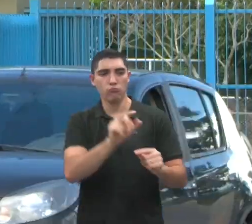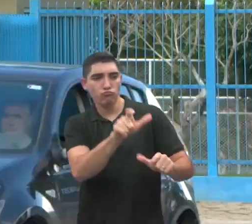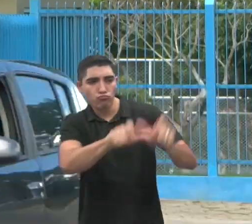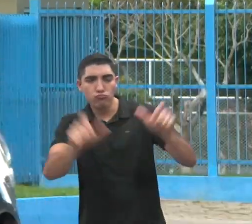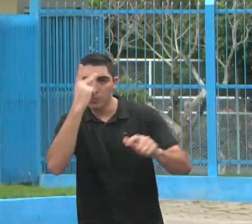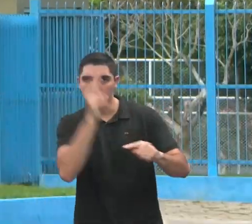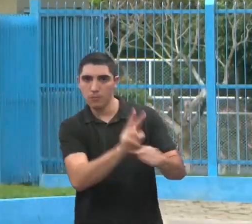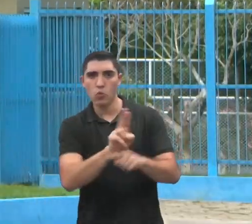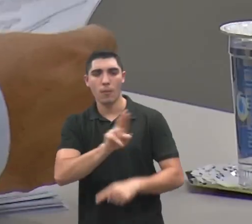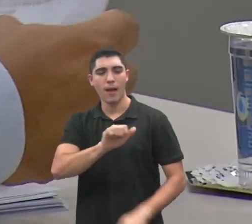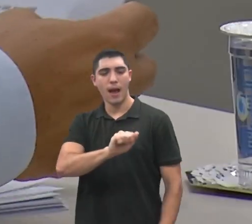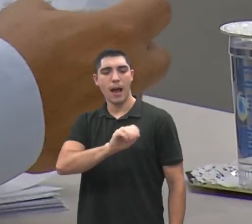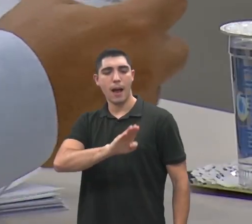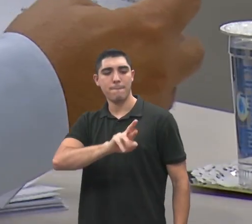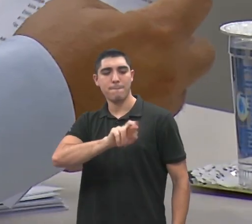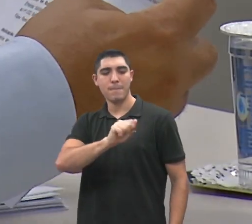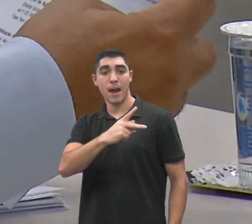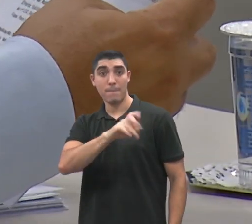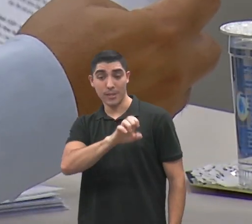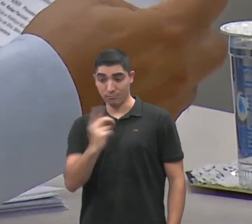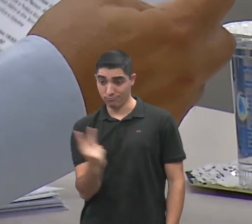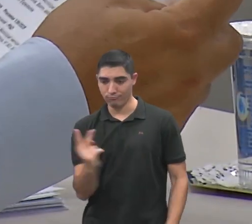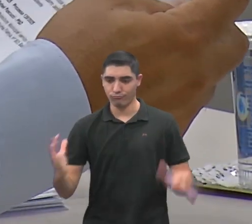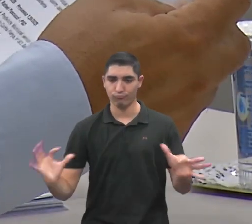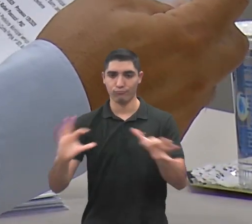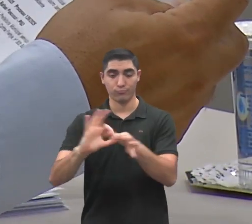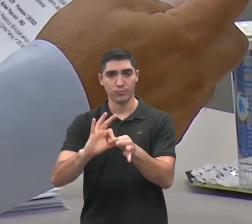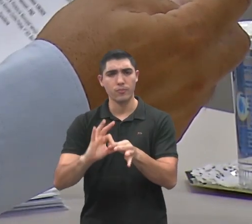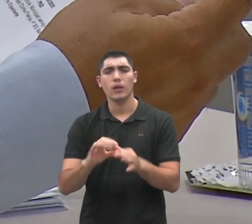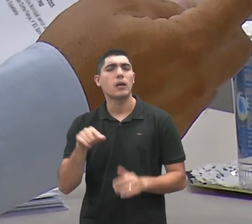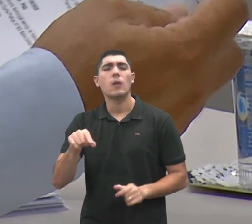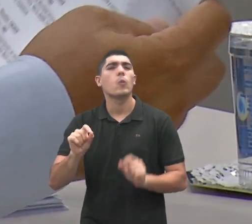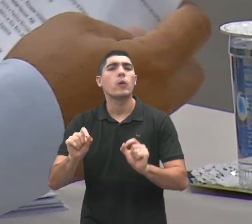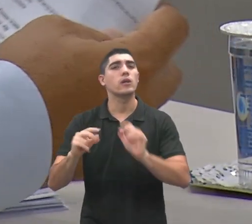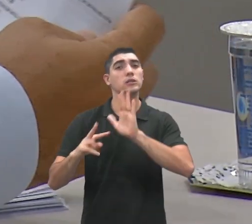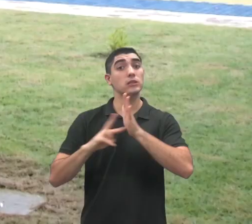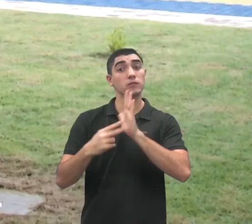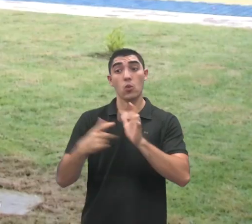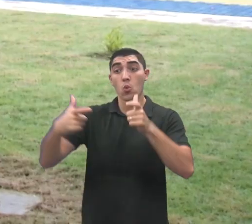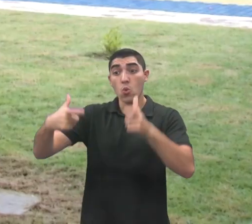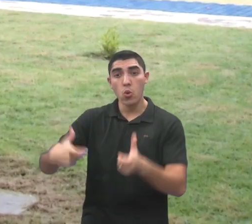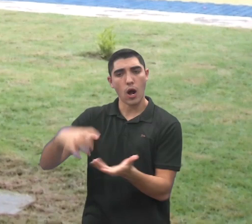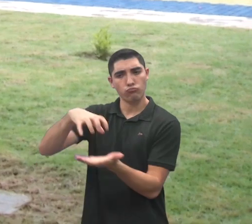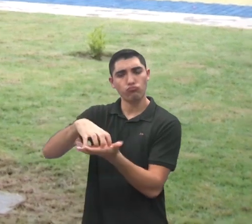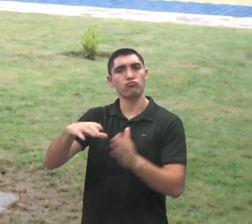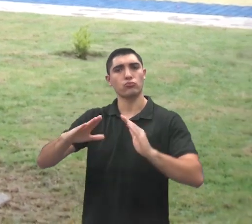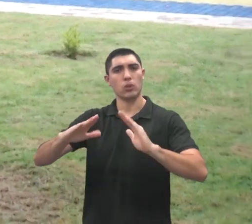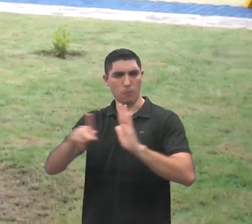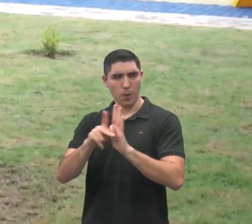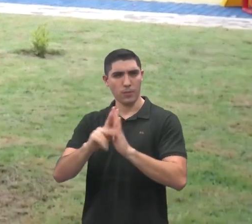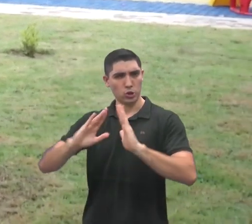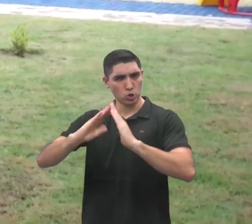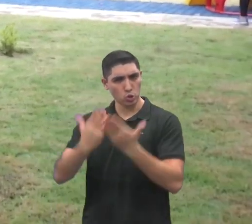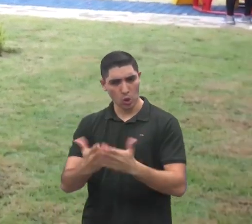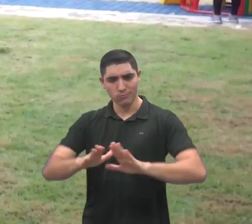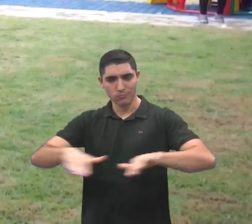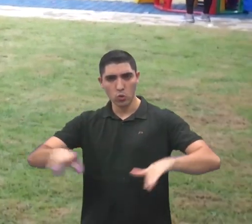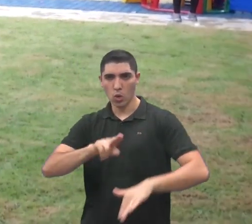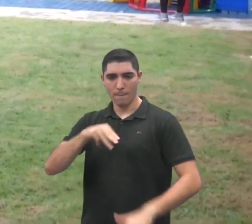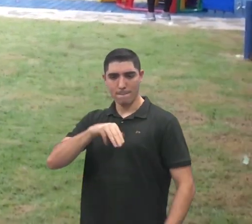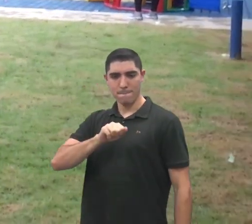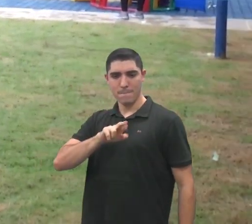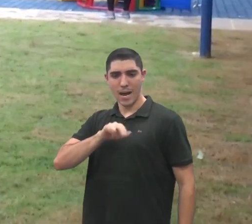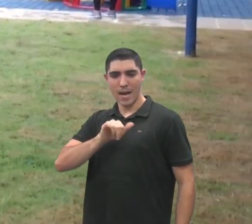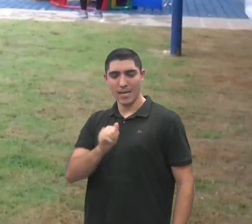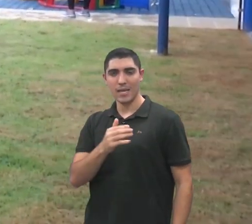ao Indivíduo, a ABRAP. O projeto autoriza o uso de imóvel para funcionamento do Centro de Educação Infantil Cedim Professora Maria